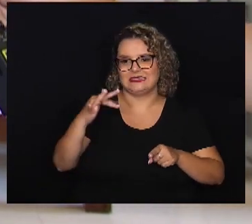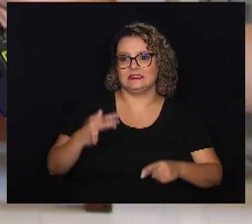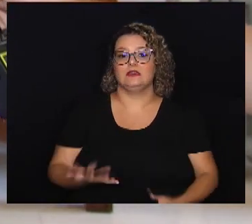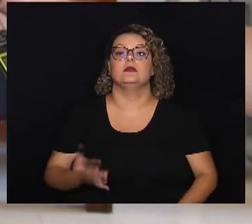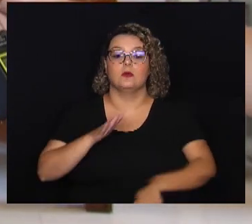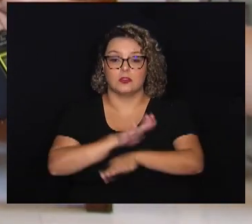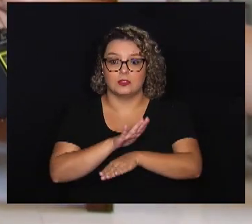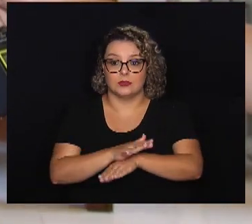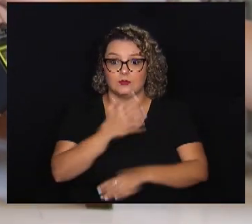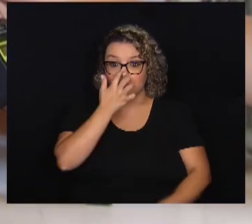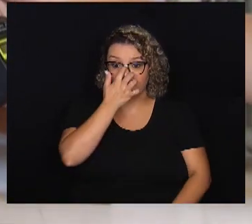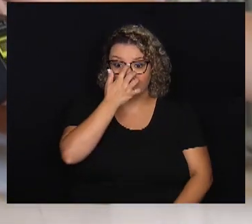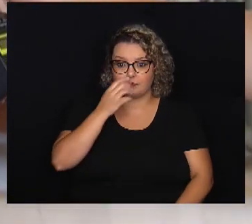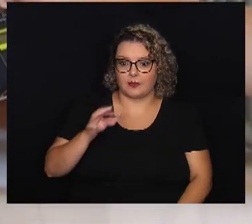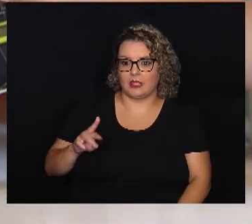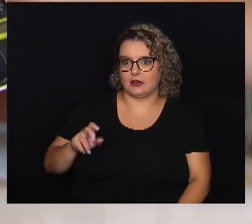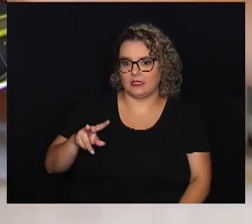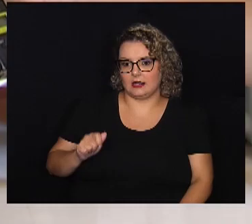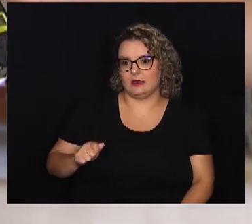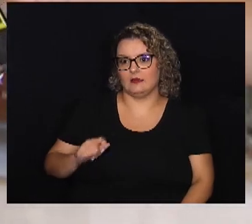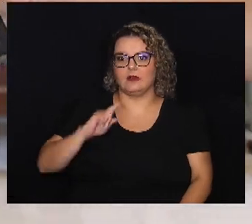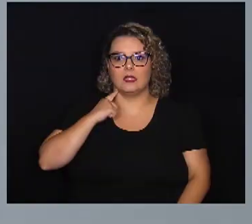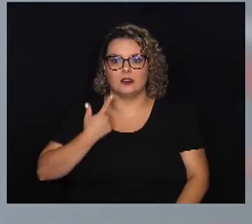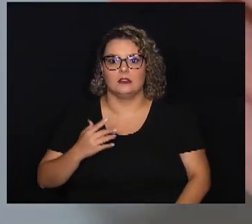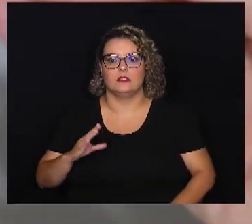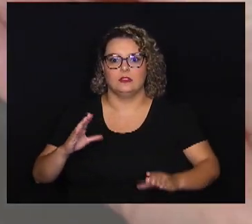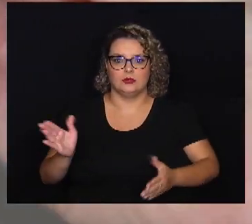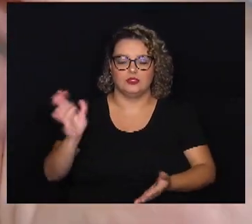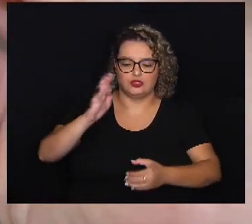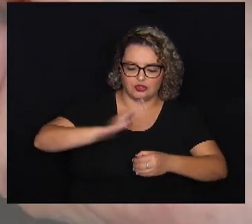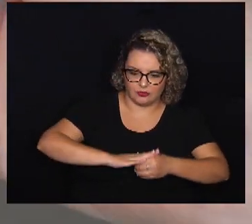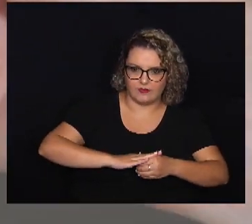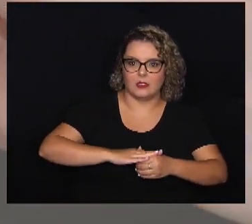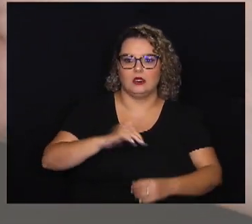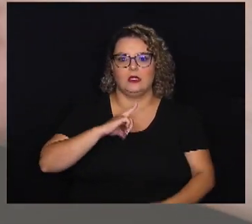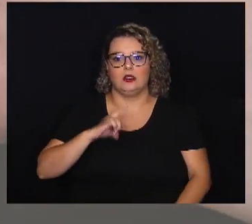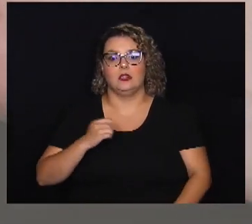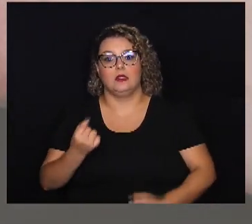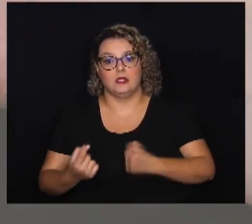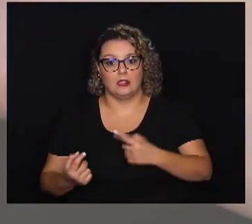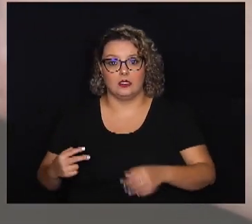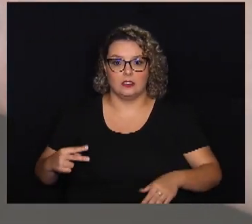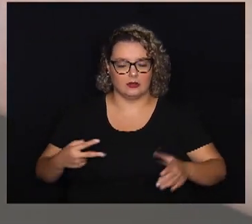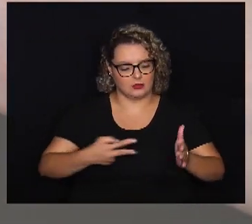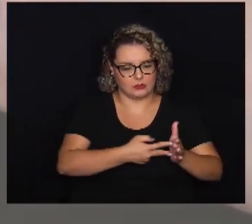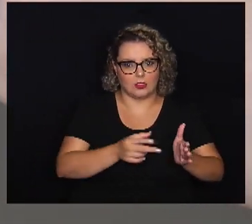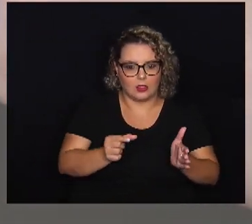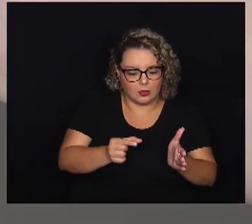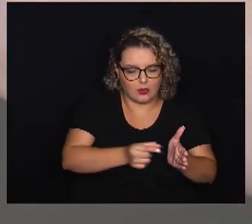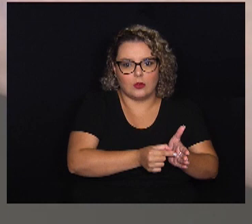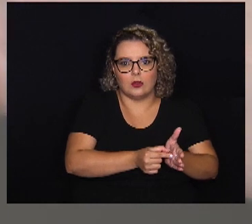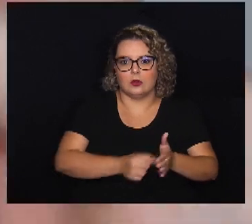bastante. Travas também de lixo, vaso sanitário. Em casa a gente tem alguns protetores de tomada, né, que dá para